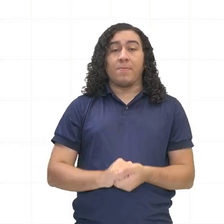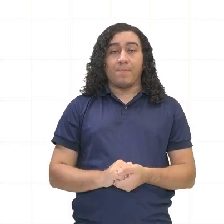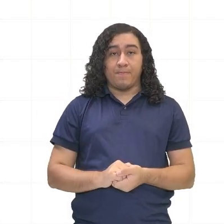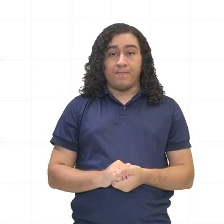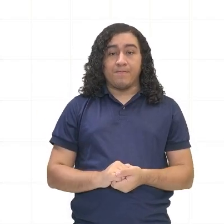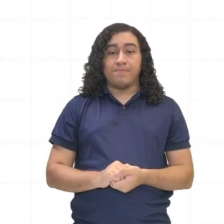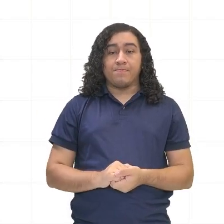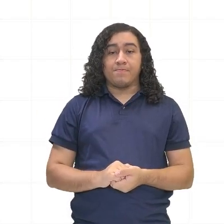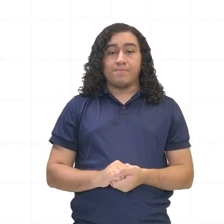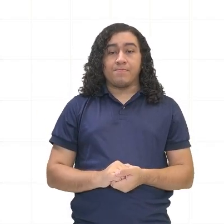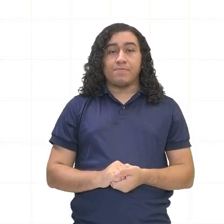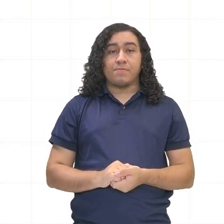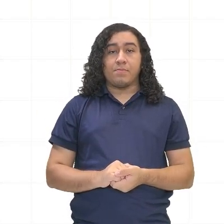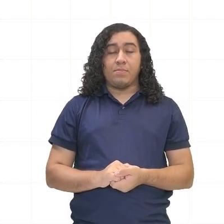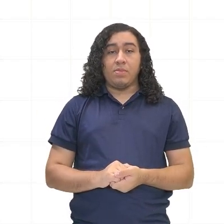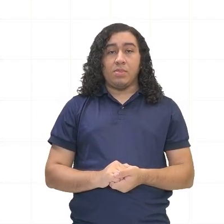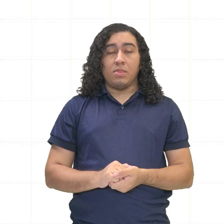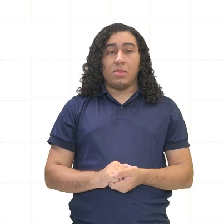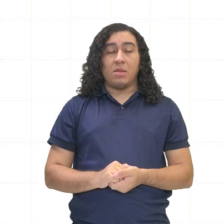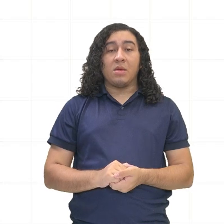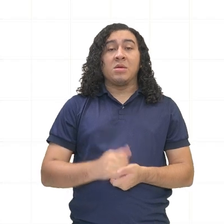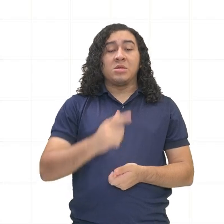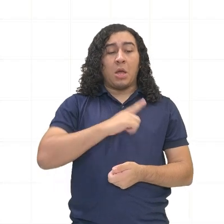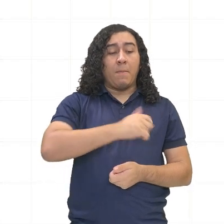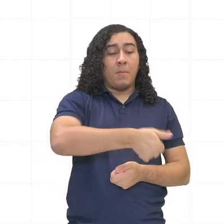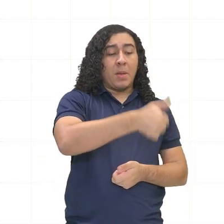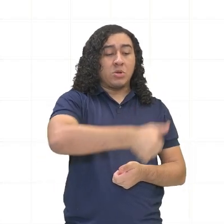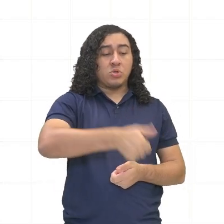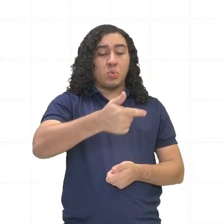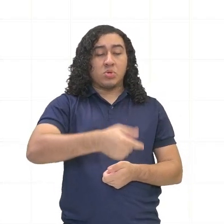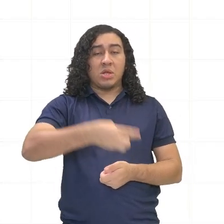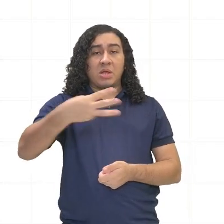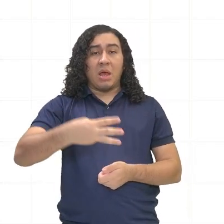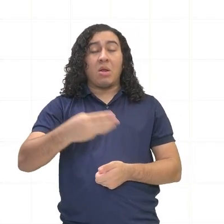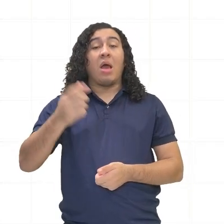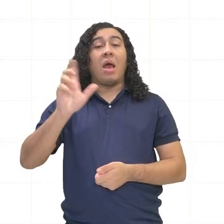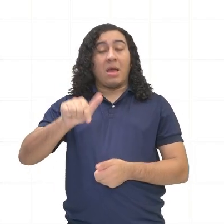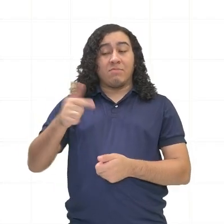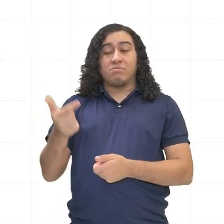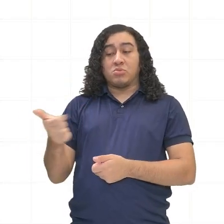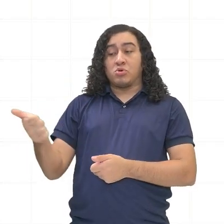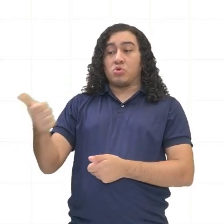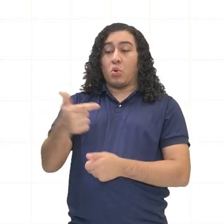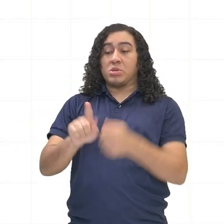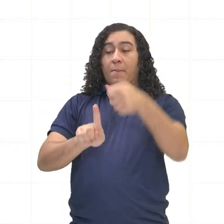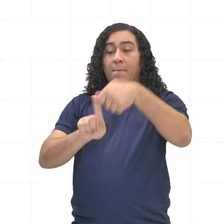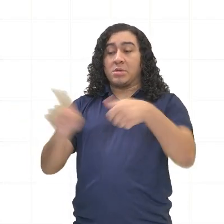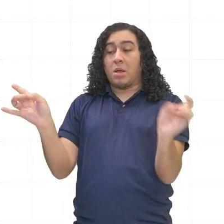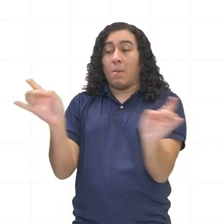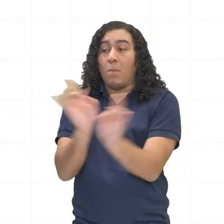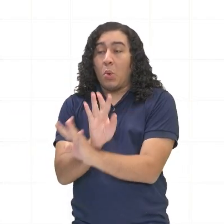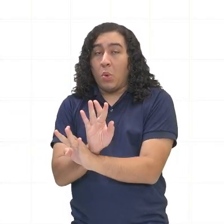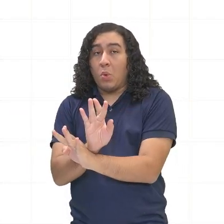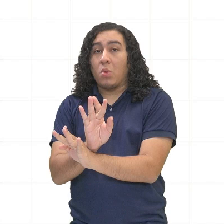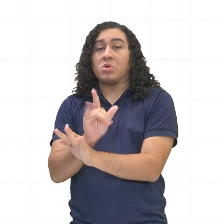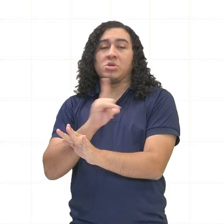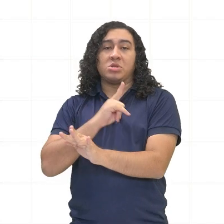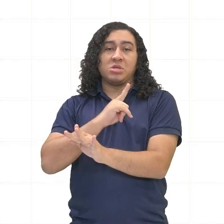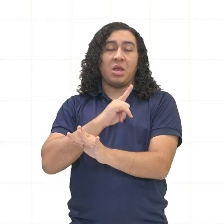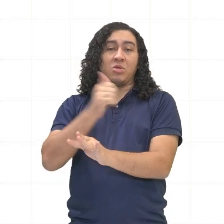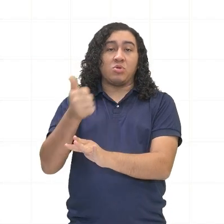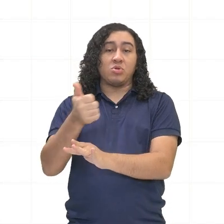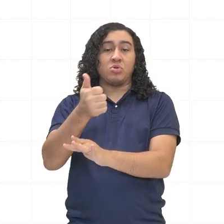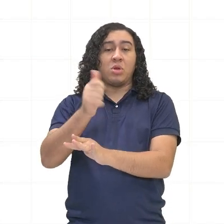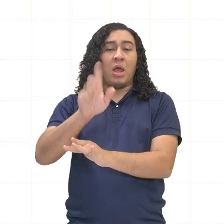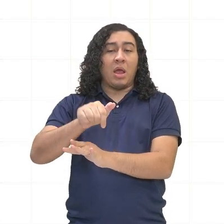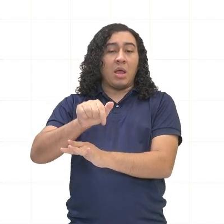do 12º mês, eram acrescentados 5 dias complementares. Então,